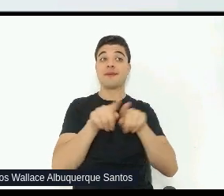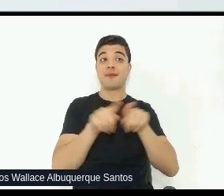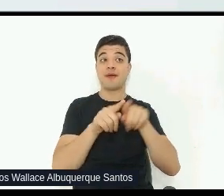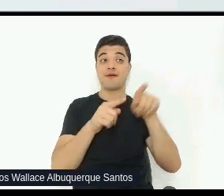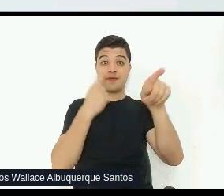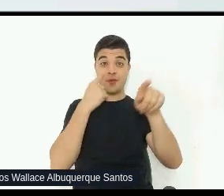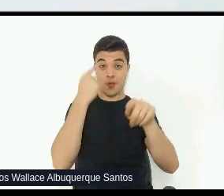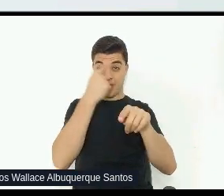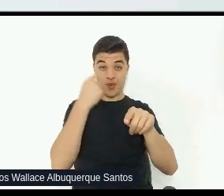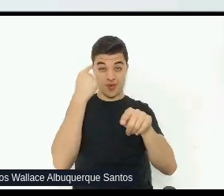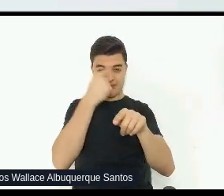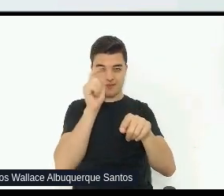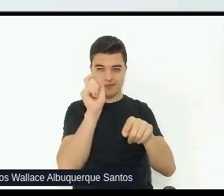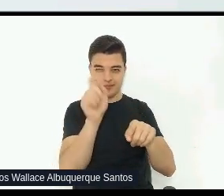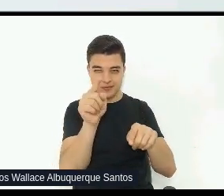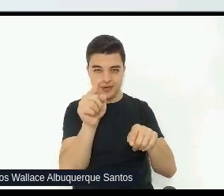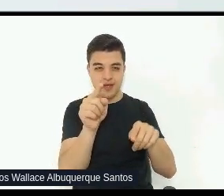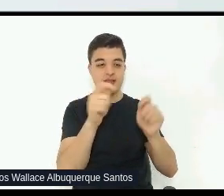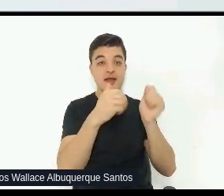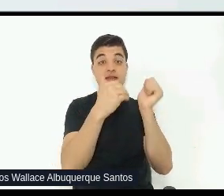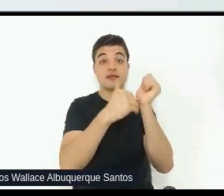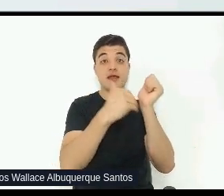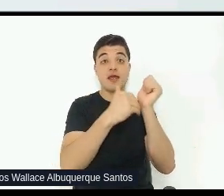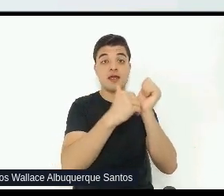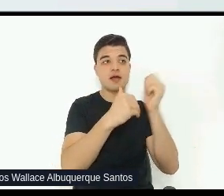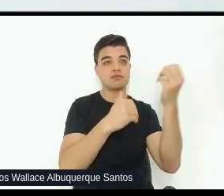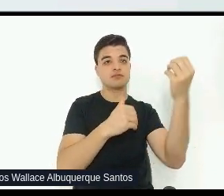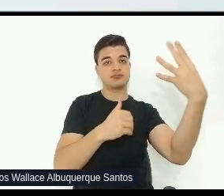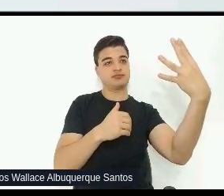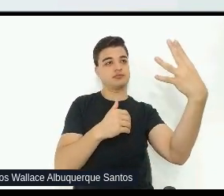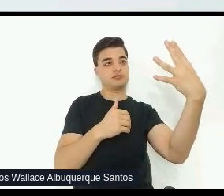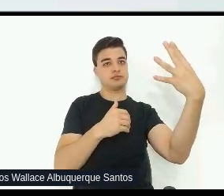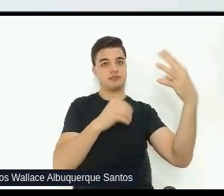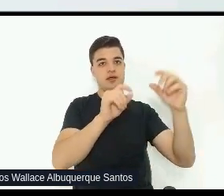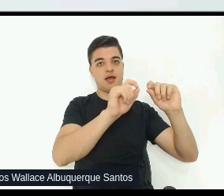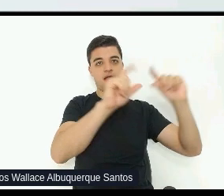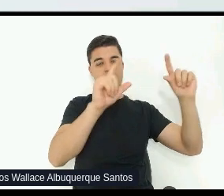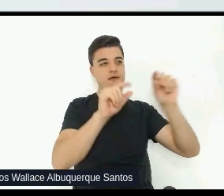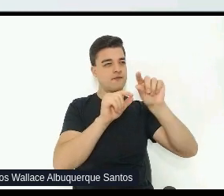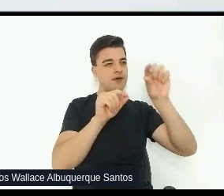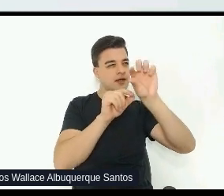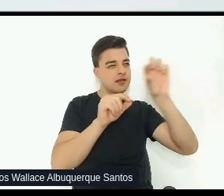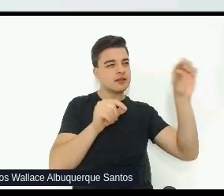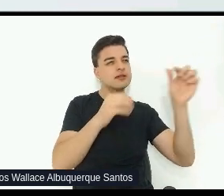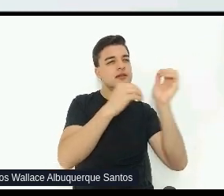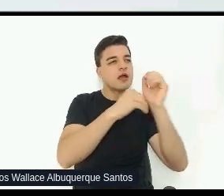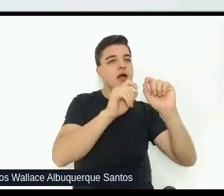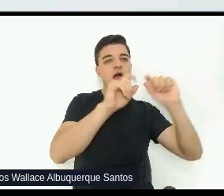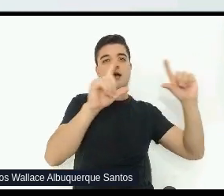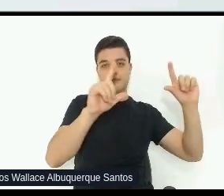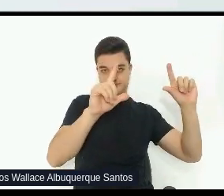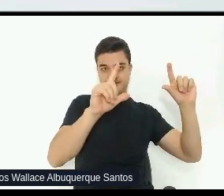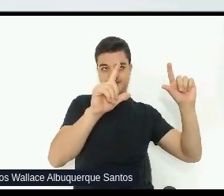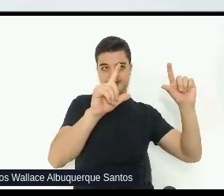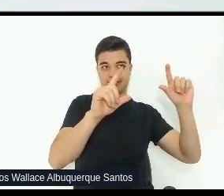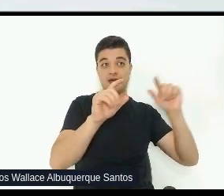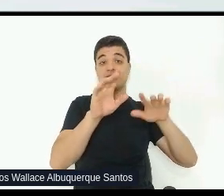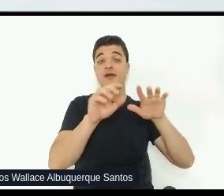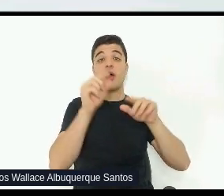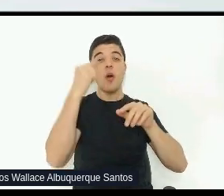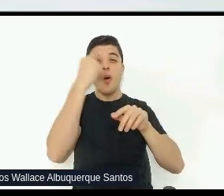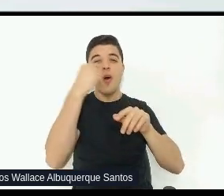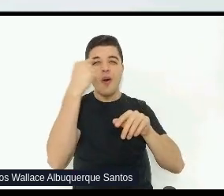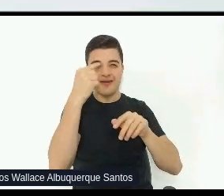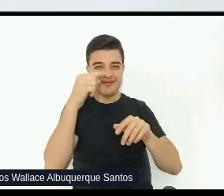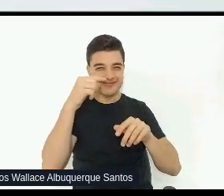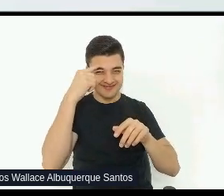Quantas vezes a gente digita a senha muito rápido, não tem esse olhinho aqui para mostrar a senha, e tu dá um enter e